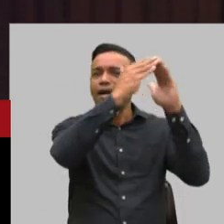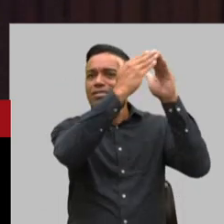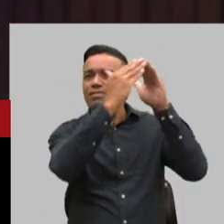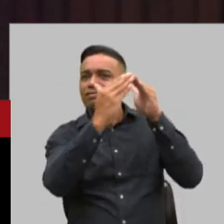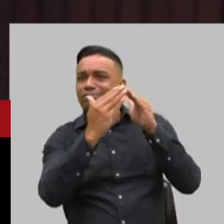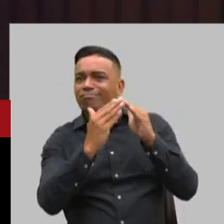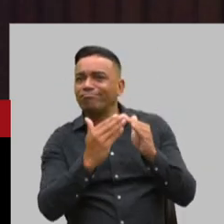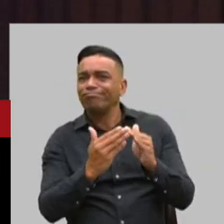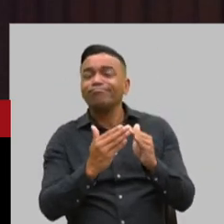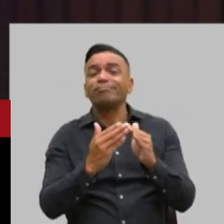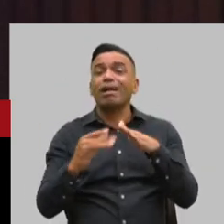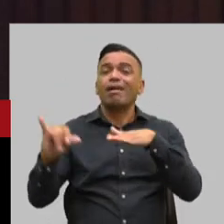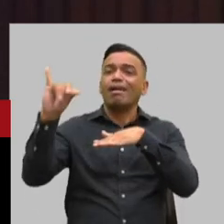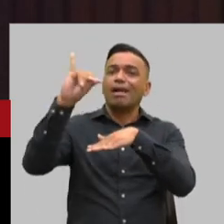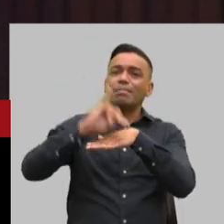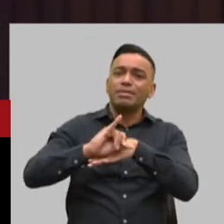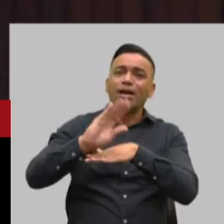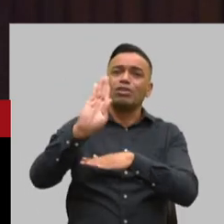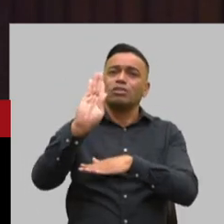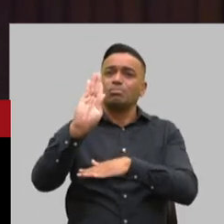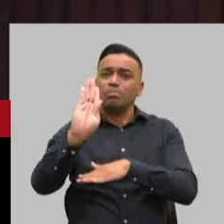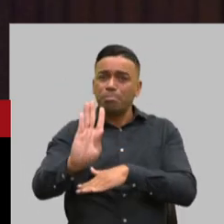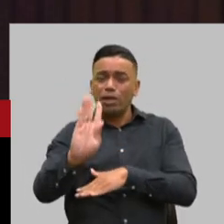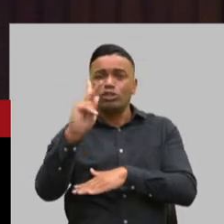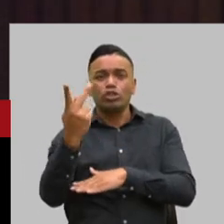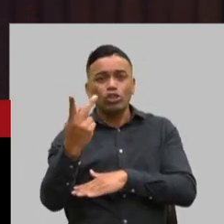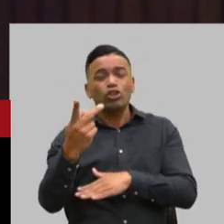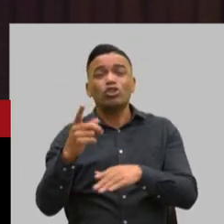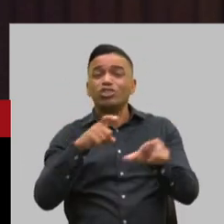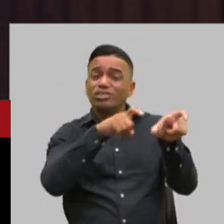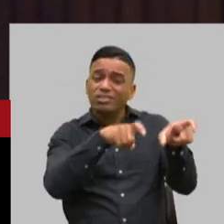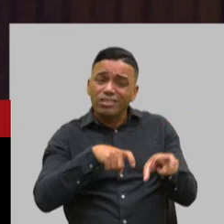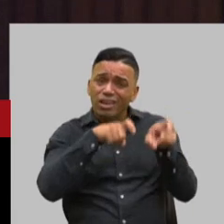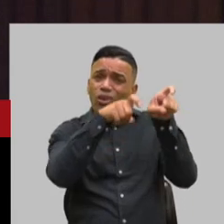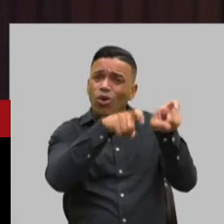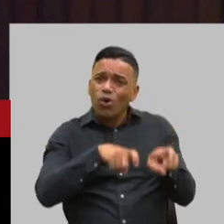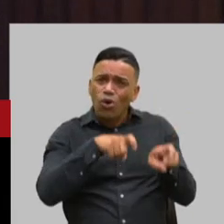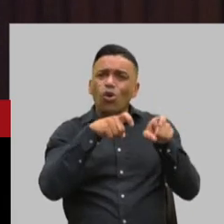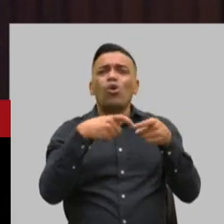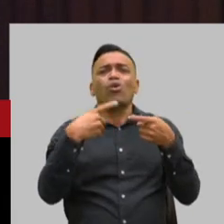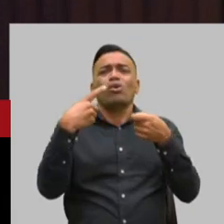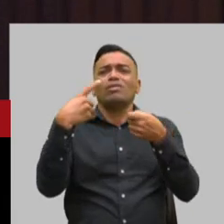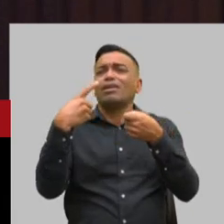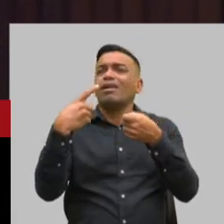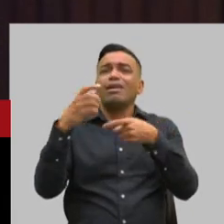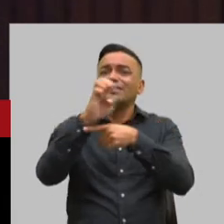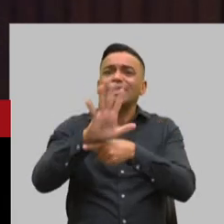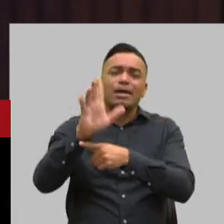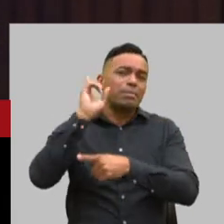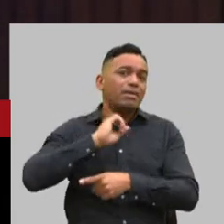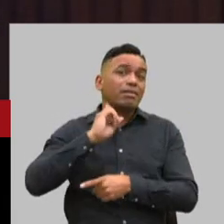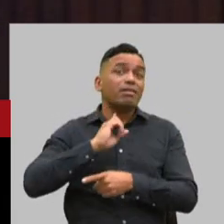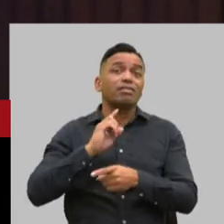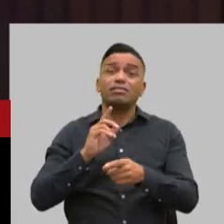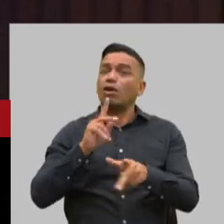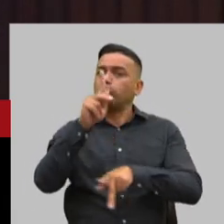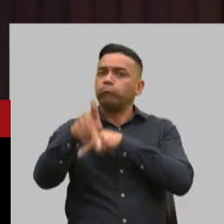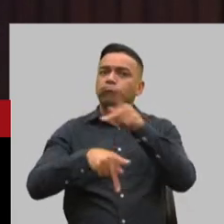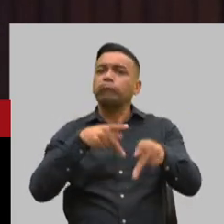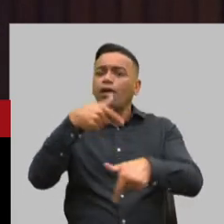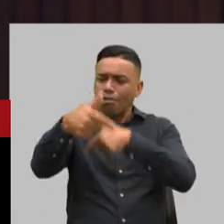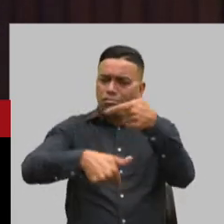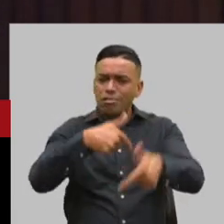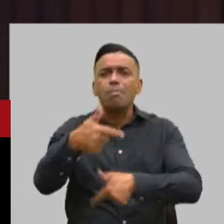do interior de Minas Gerais, e dedico também o nosso trabalho parlamentar em favor da população